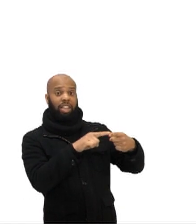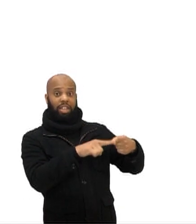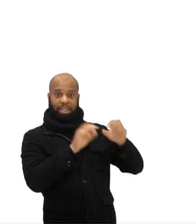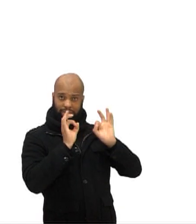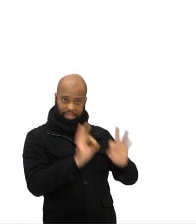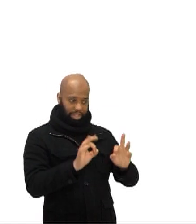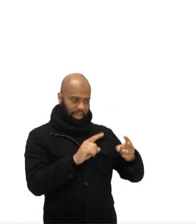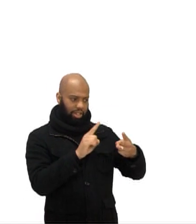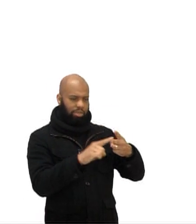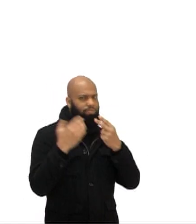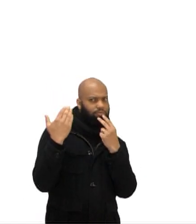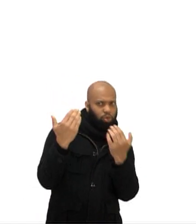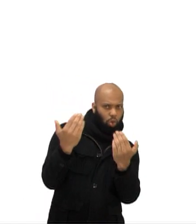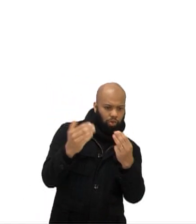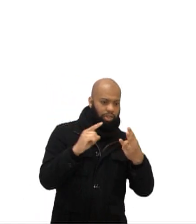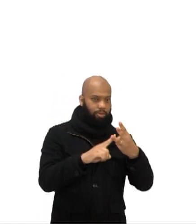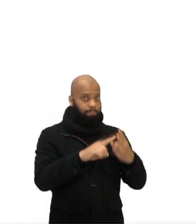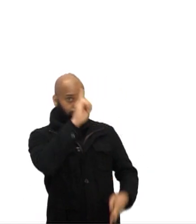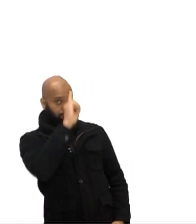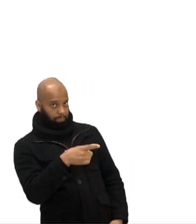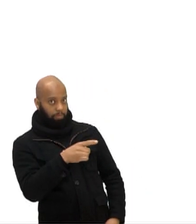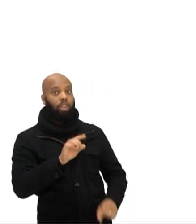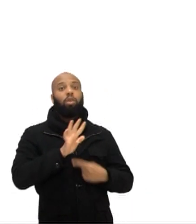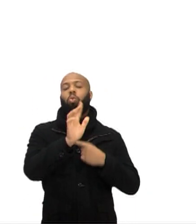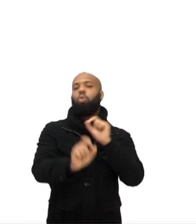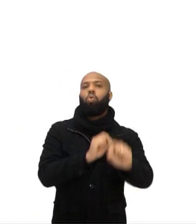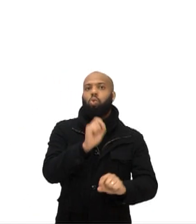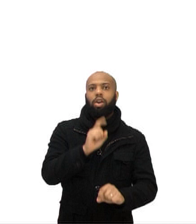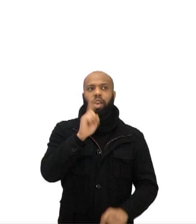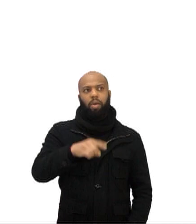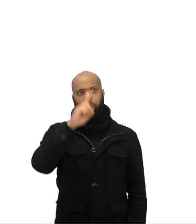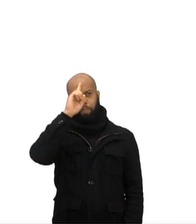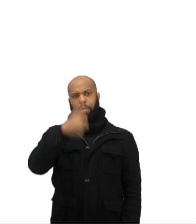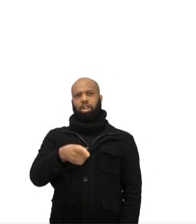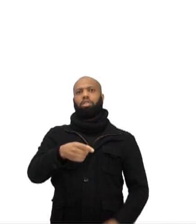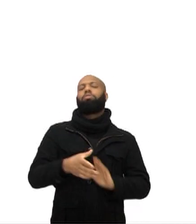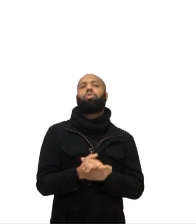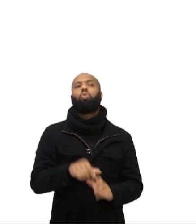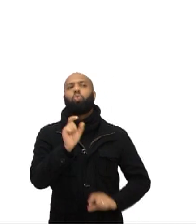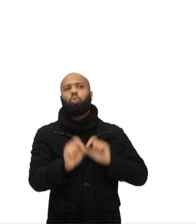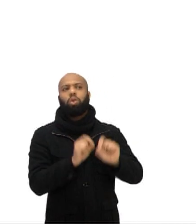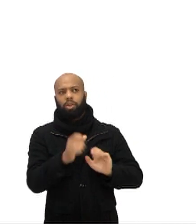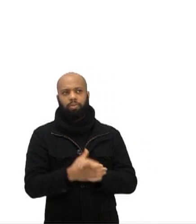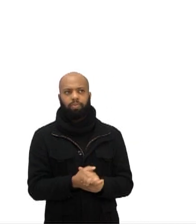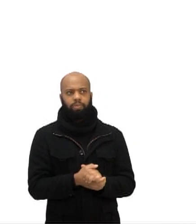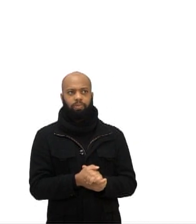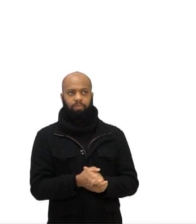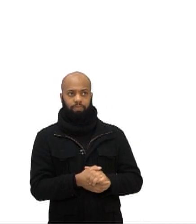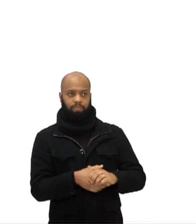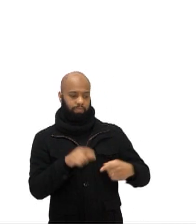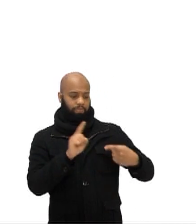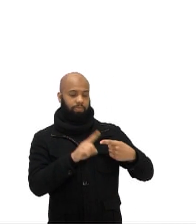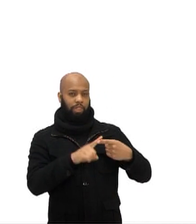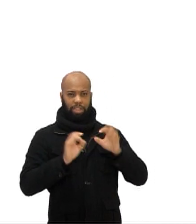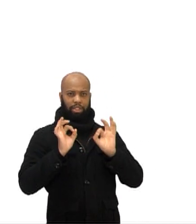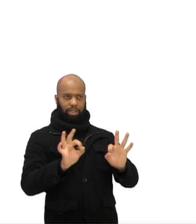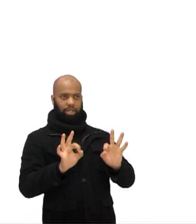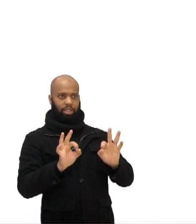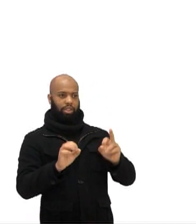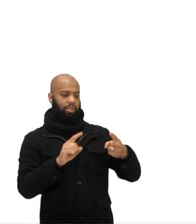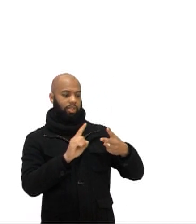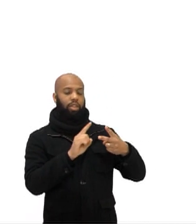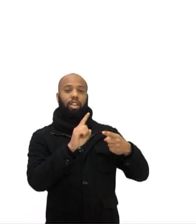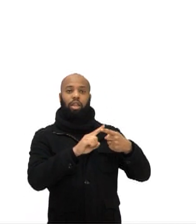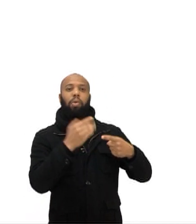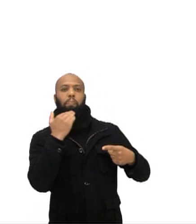Ó, indicativo, subjuntivo e imperativo. Expressam na ordem. Letra A, certeza, pedido